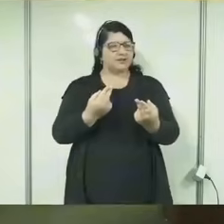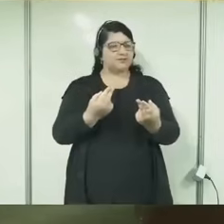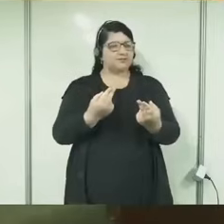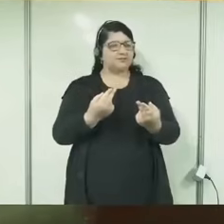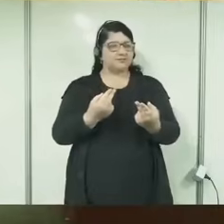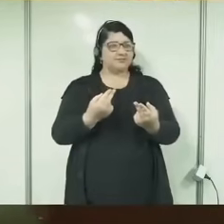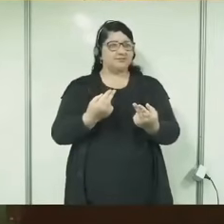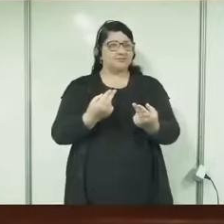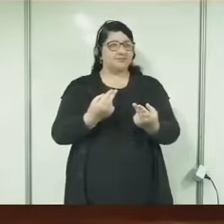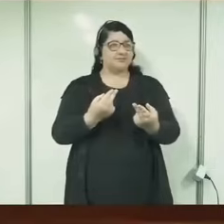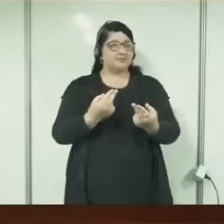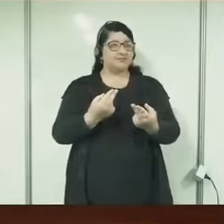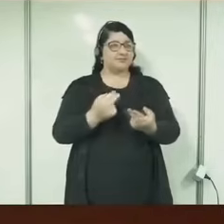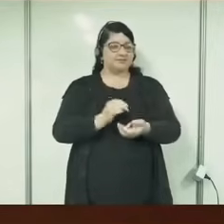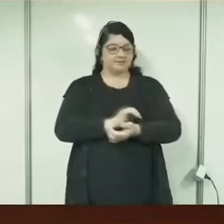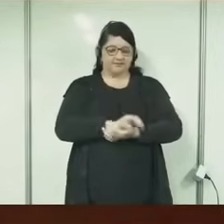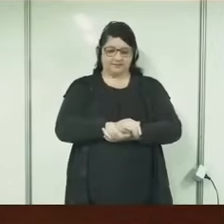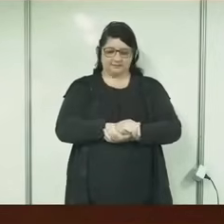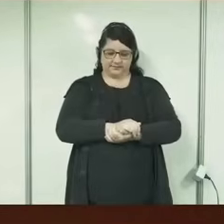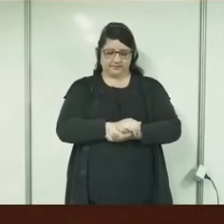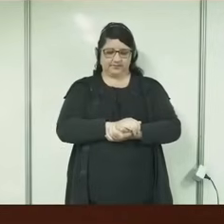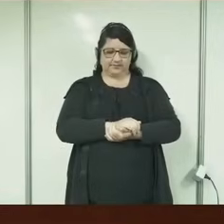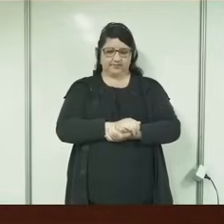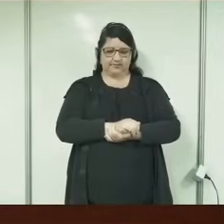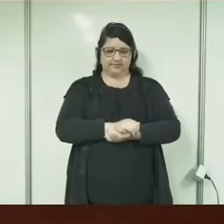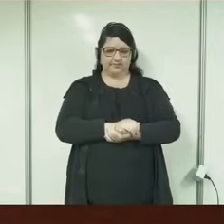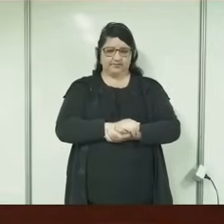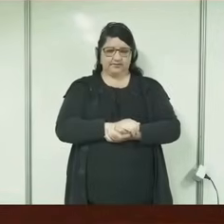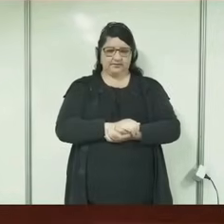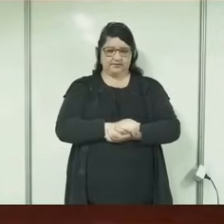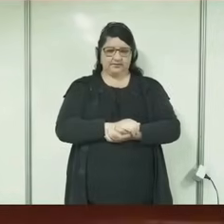Chiquitita, me diz por quê.